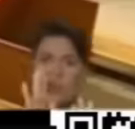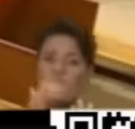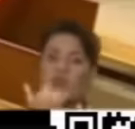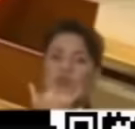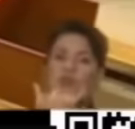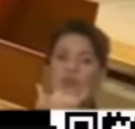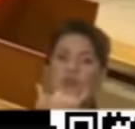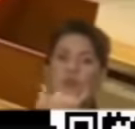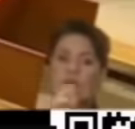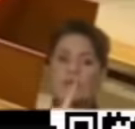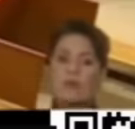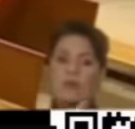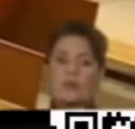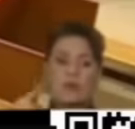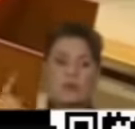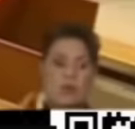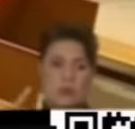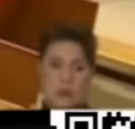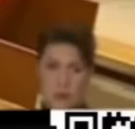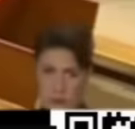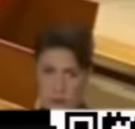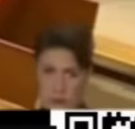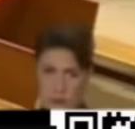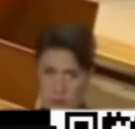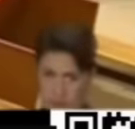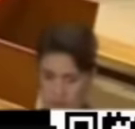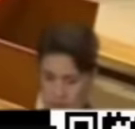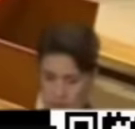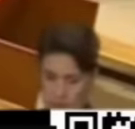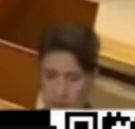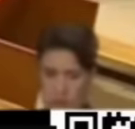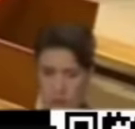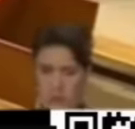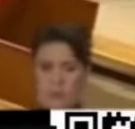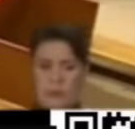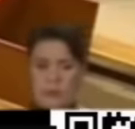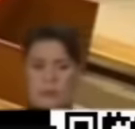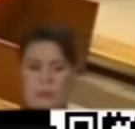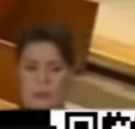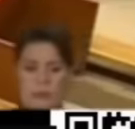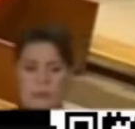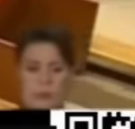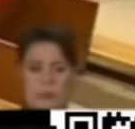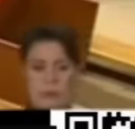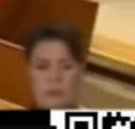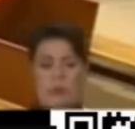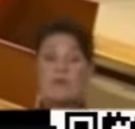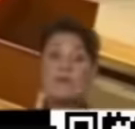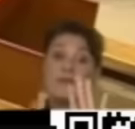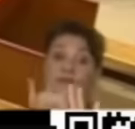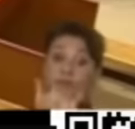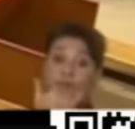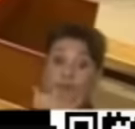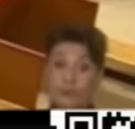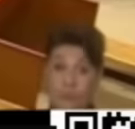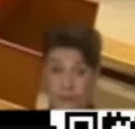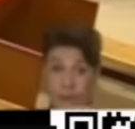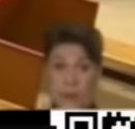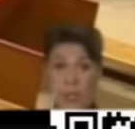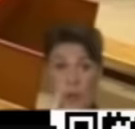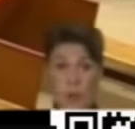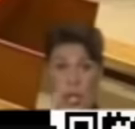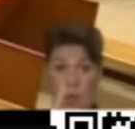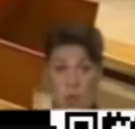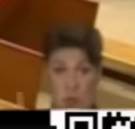em que o ministro Gilmar, depois do Barroso, falou, está ainda falando, né, agora terminou.